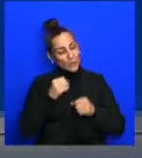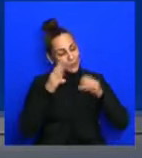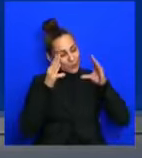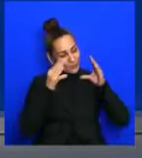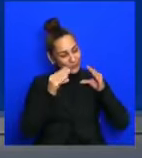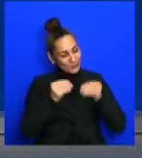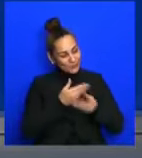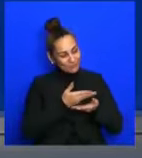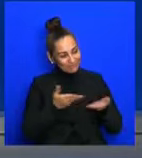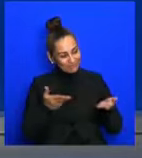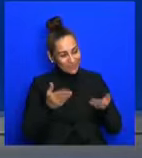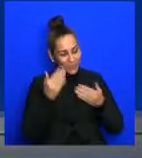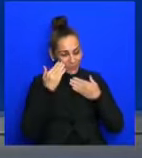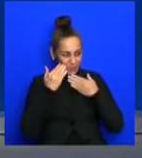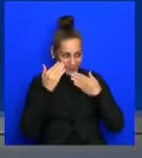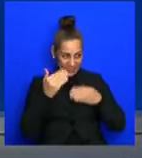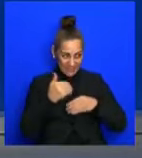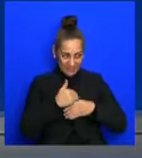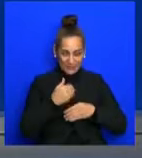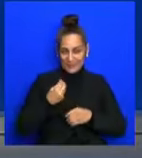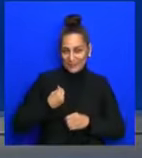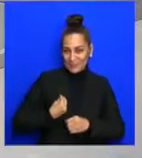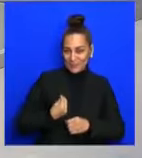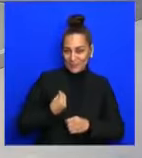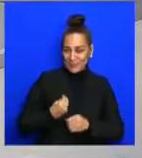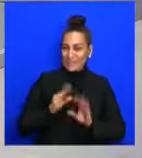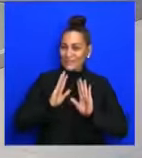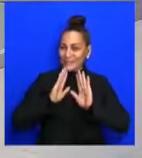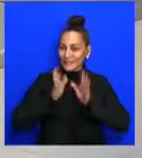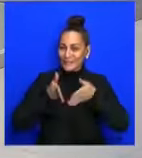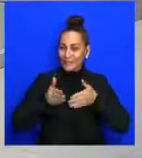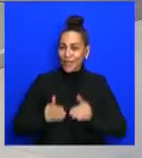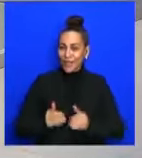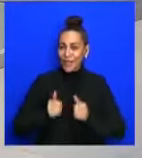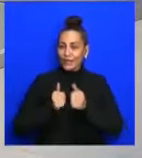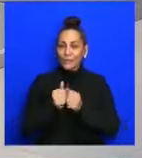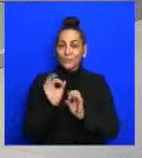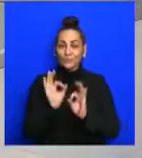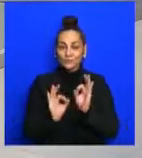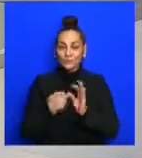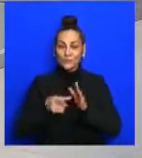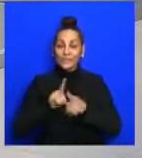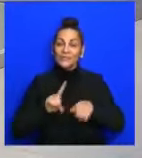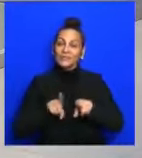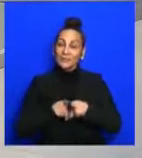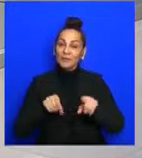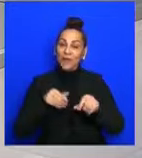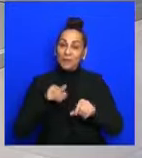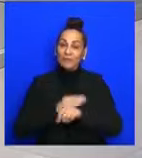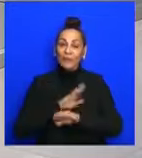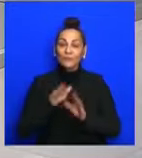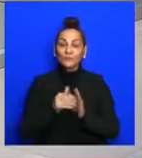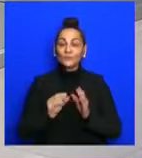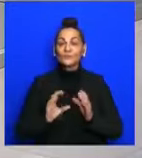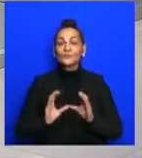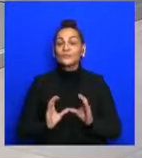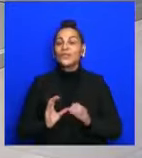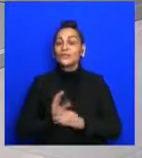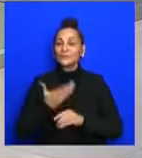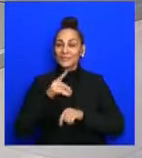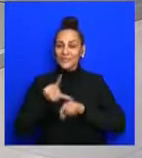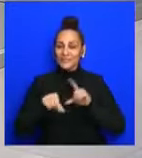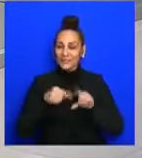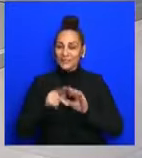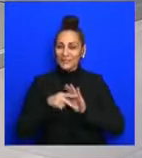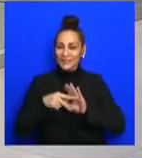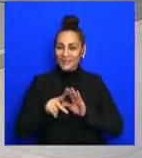noite. Boa noite. Obrigada pela presença. Elas já acompanharam todos os procedimentos prévios e agora também vão validar aqui de pertinho cada passo do